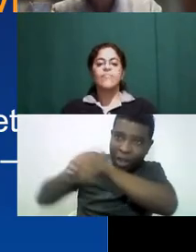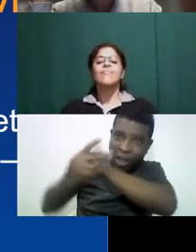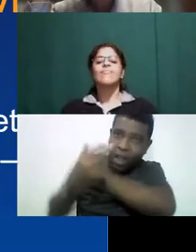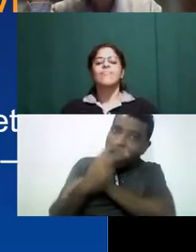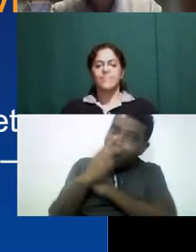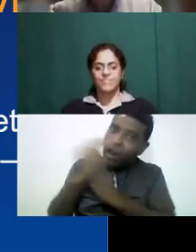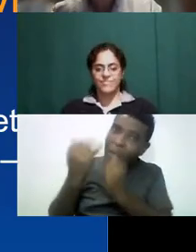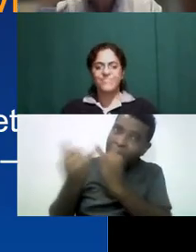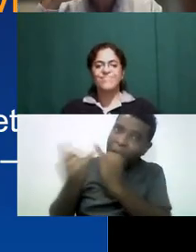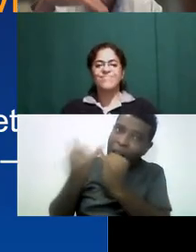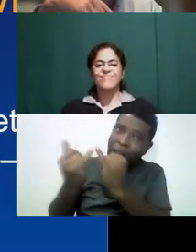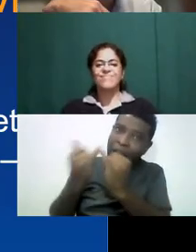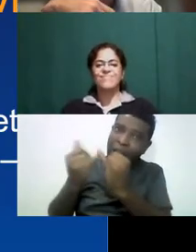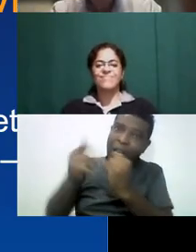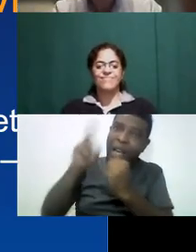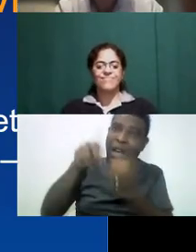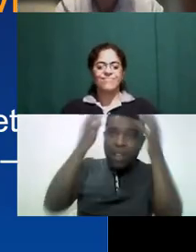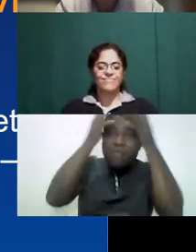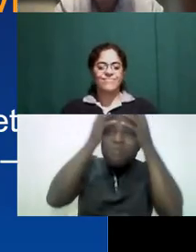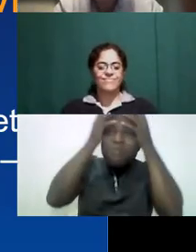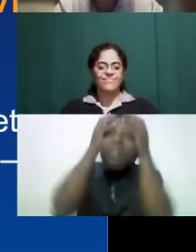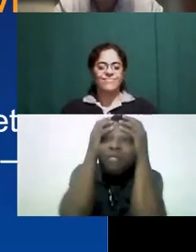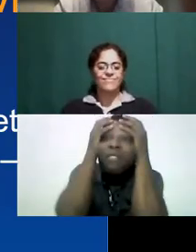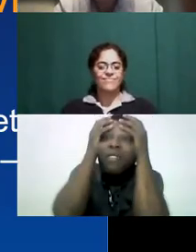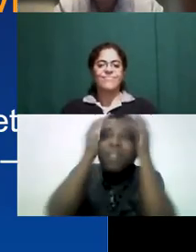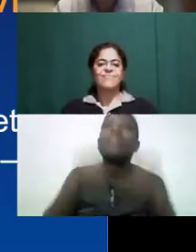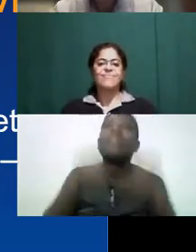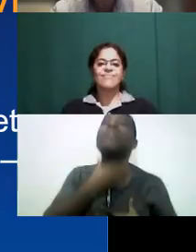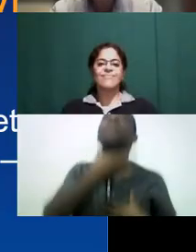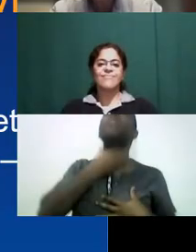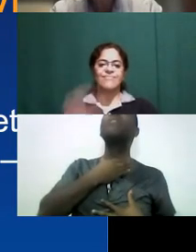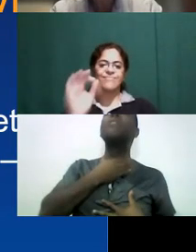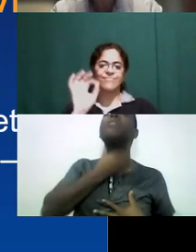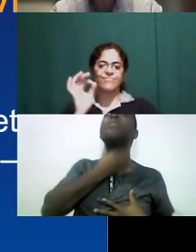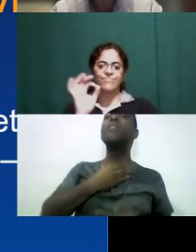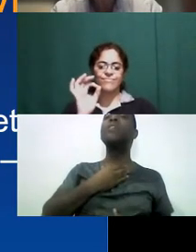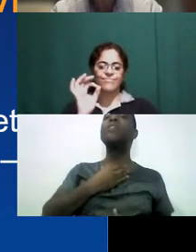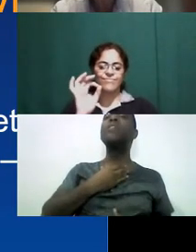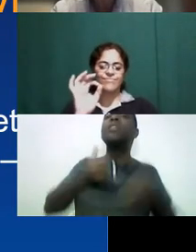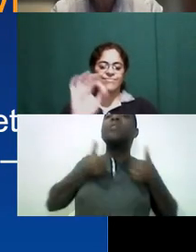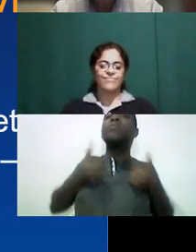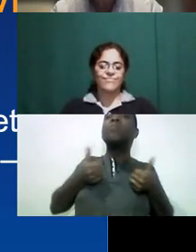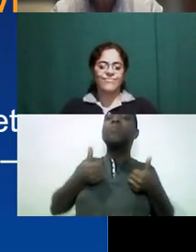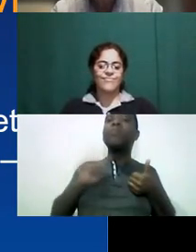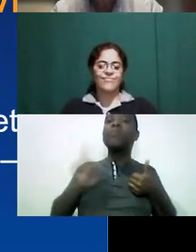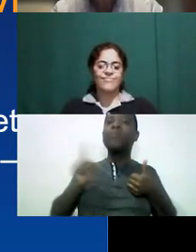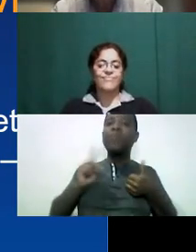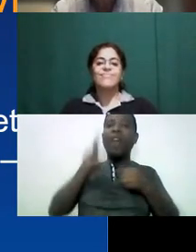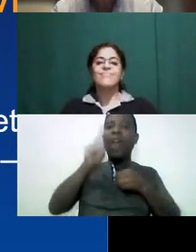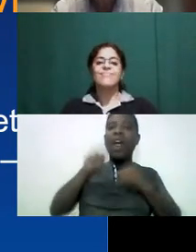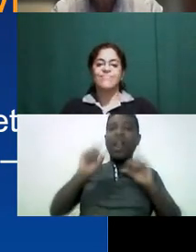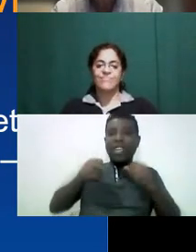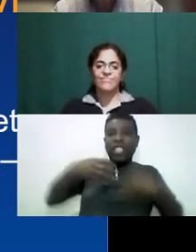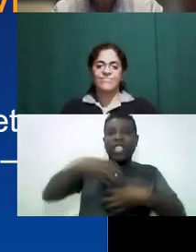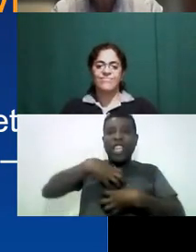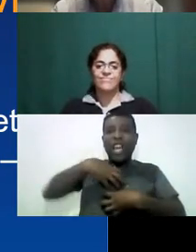da cabeça e da flexão da cervical baixa. É uma postura que força muitas vértebras, está relacionada a